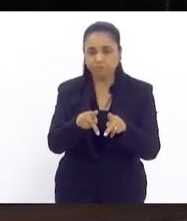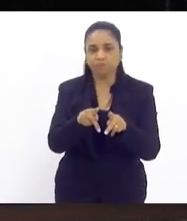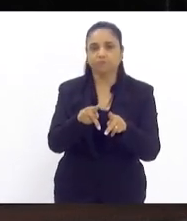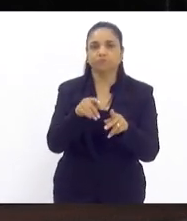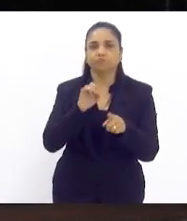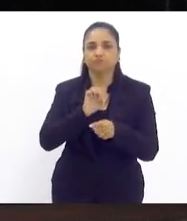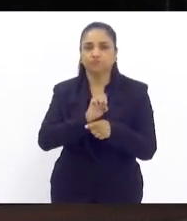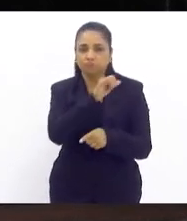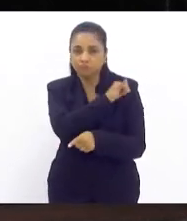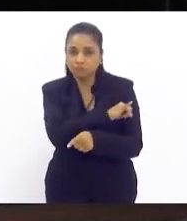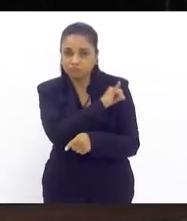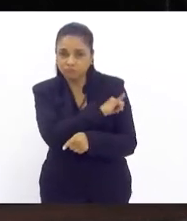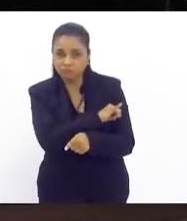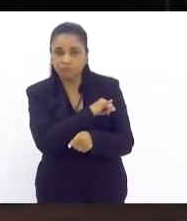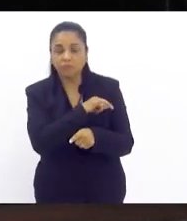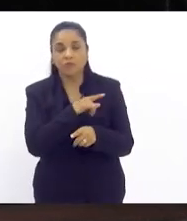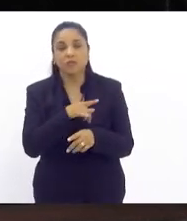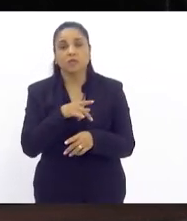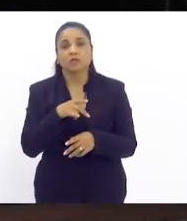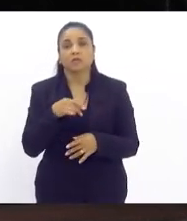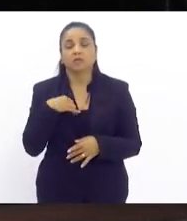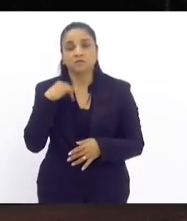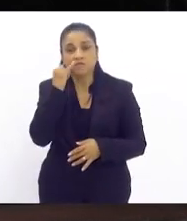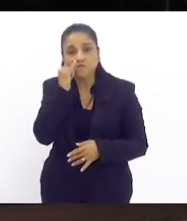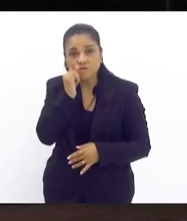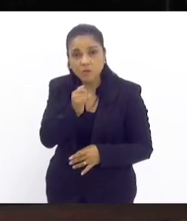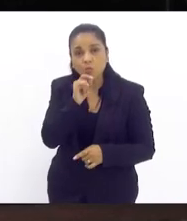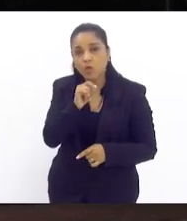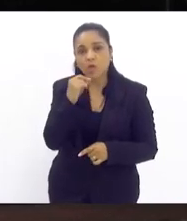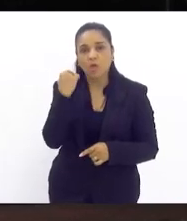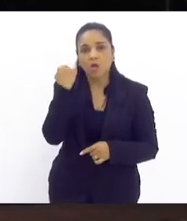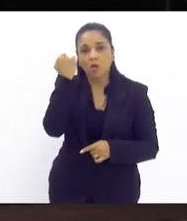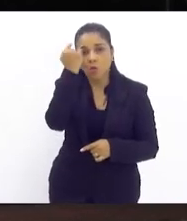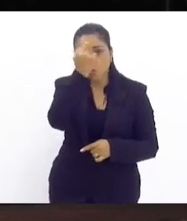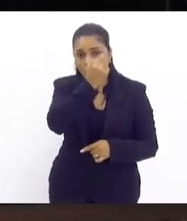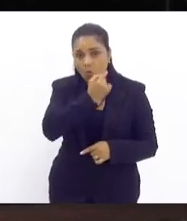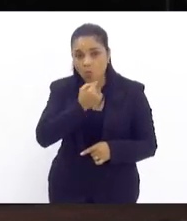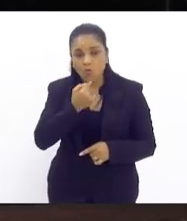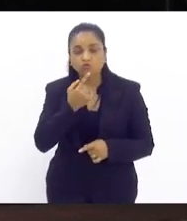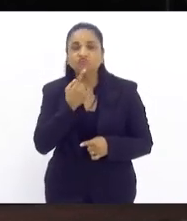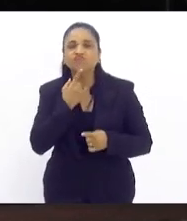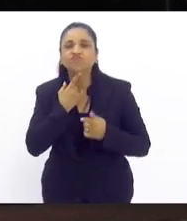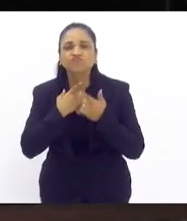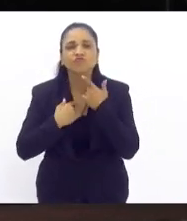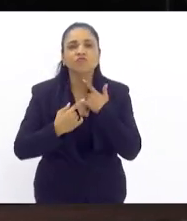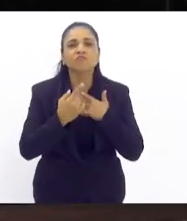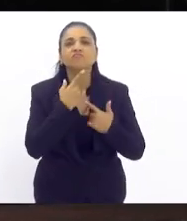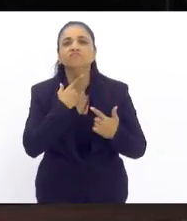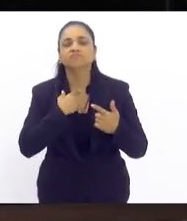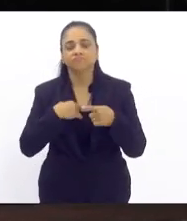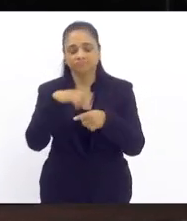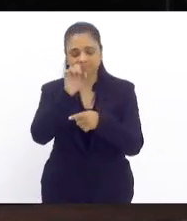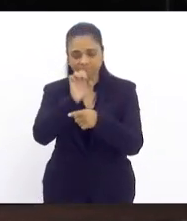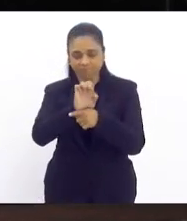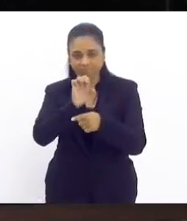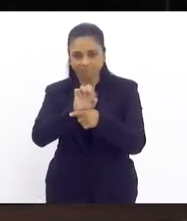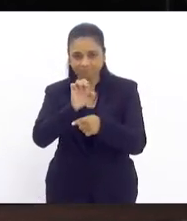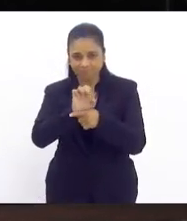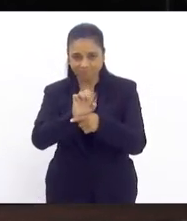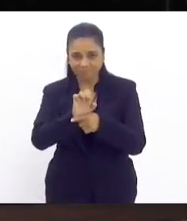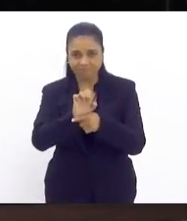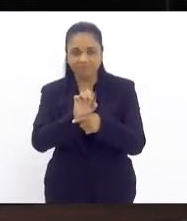nunca deixando de dizer que o melhor rosto daquilo que deseja o Estado do Rio de Janeiro é